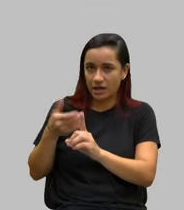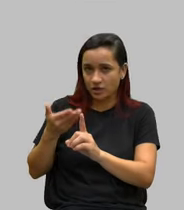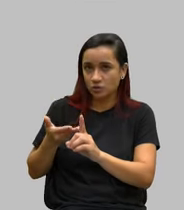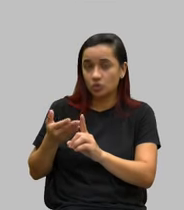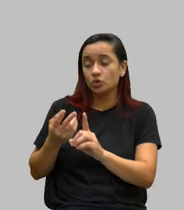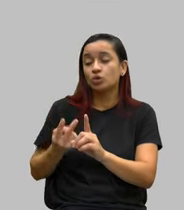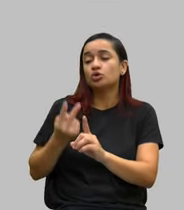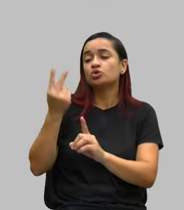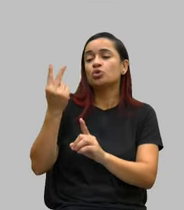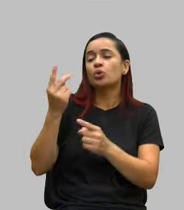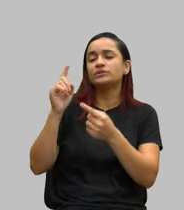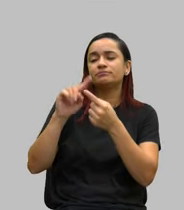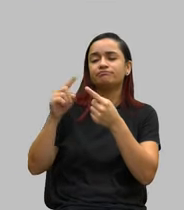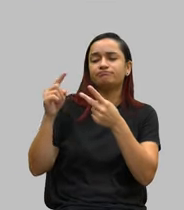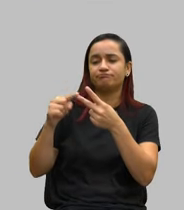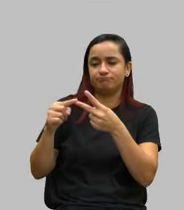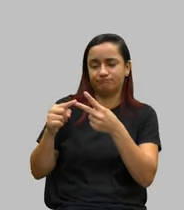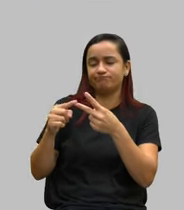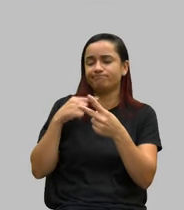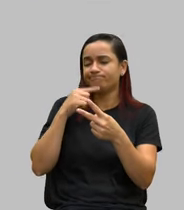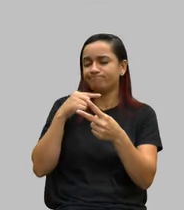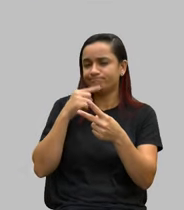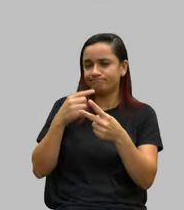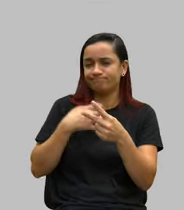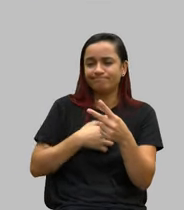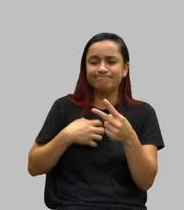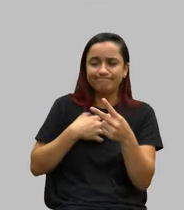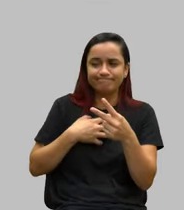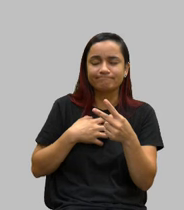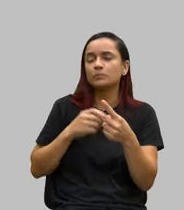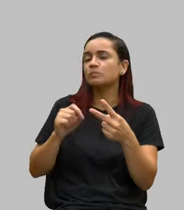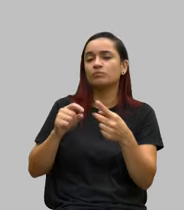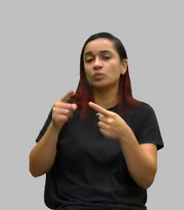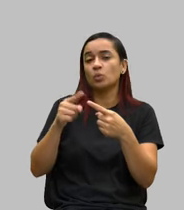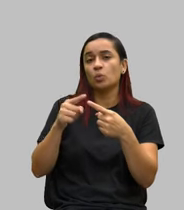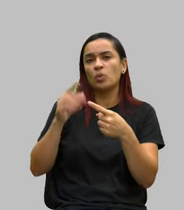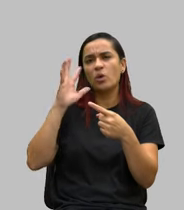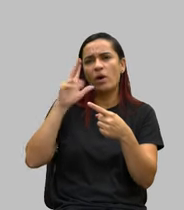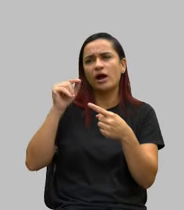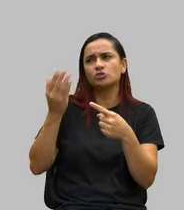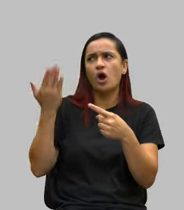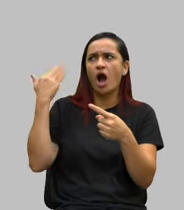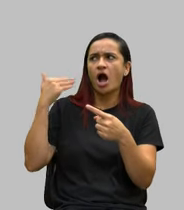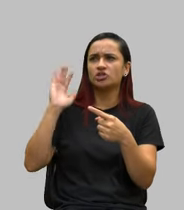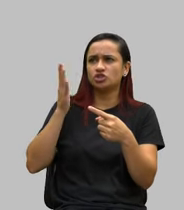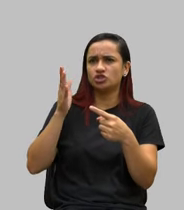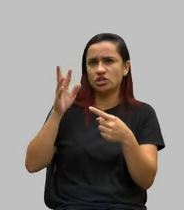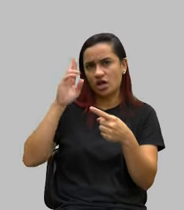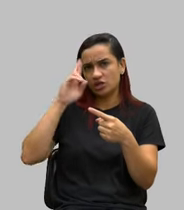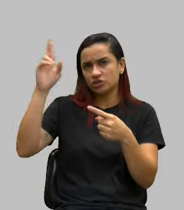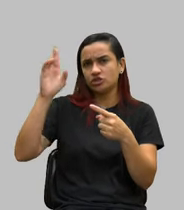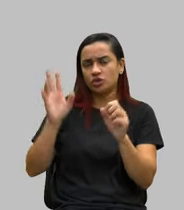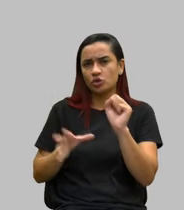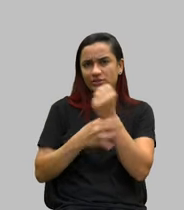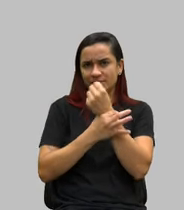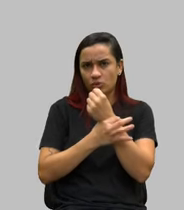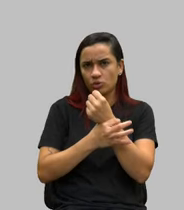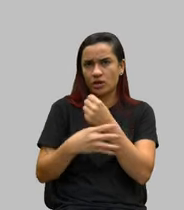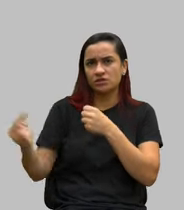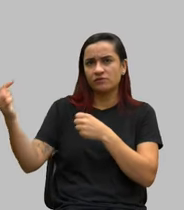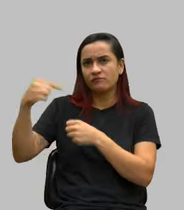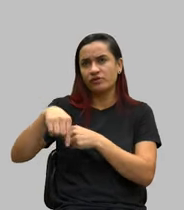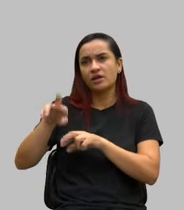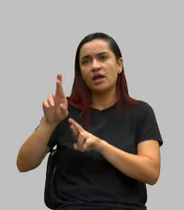questionamentos um parece que os diretores aqui Já trouxeram ali o o diretor de segurança que veio aqui representando o chefe do